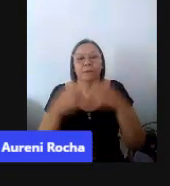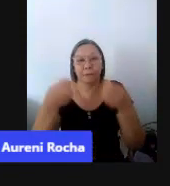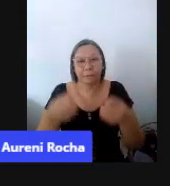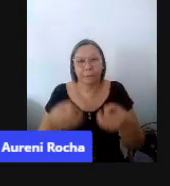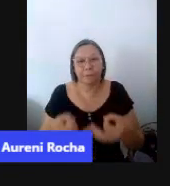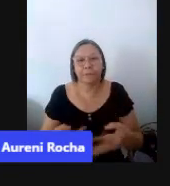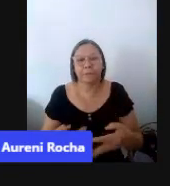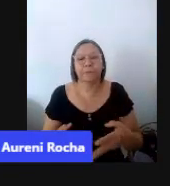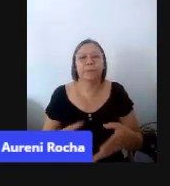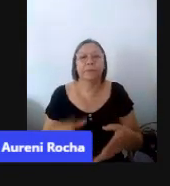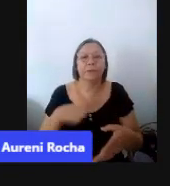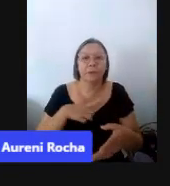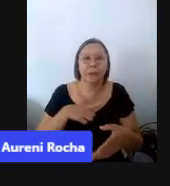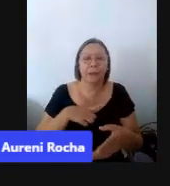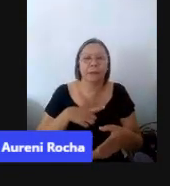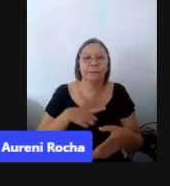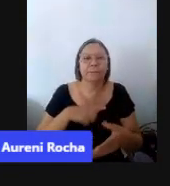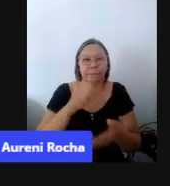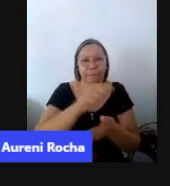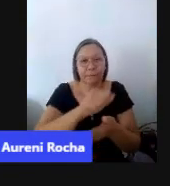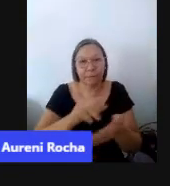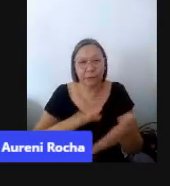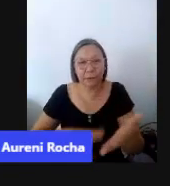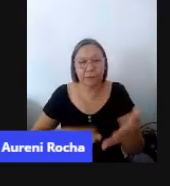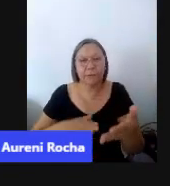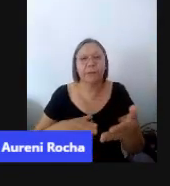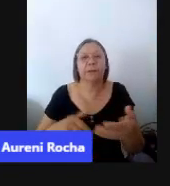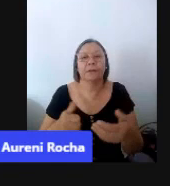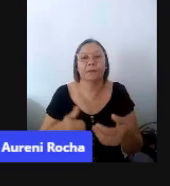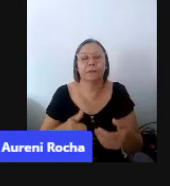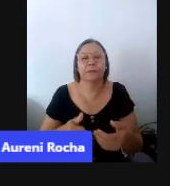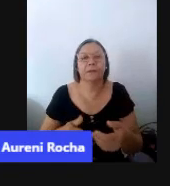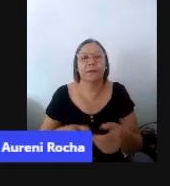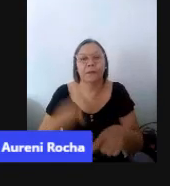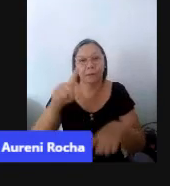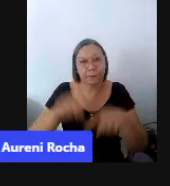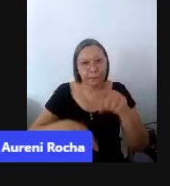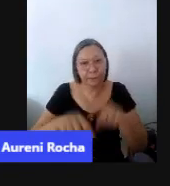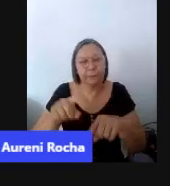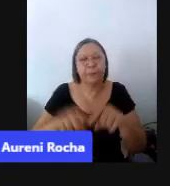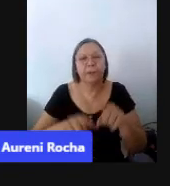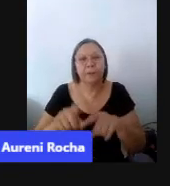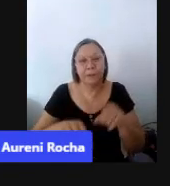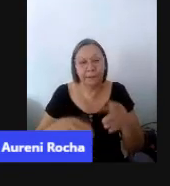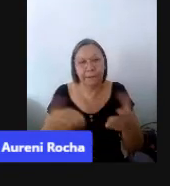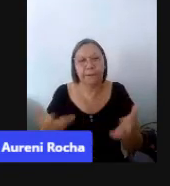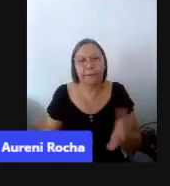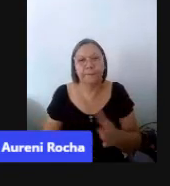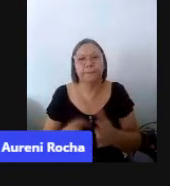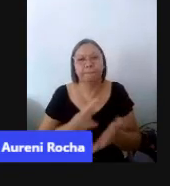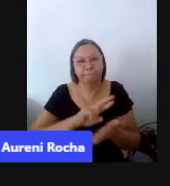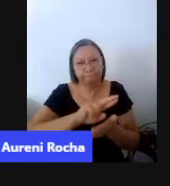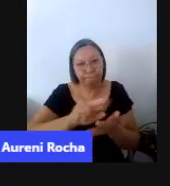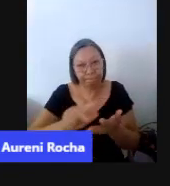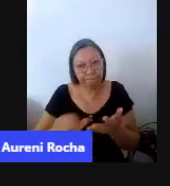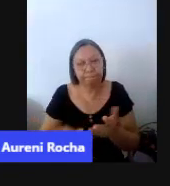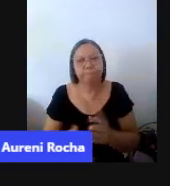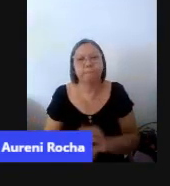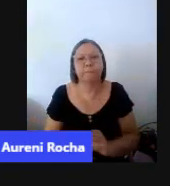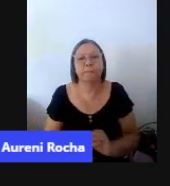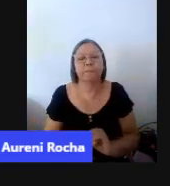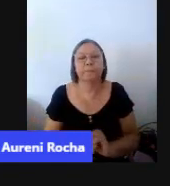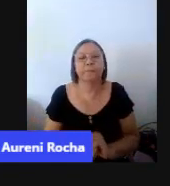algumas atividades que foram desenvolvidas, uma era aqueles materiais. O outro ponto que a